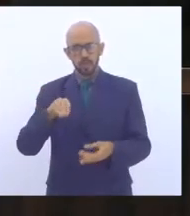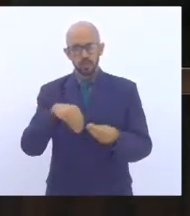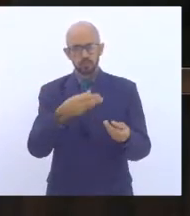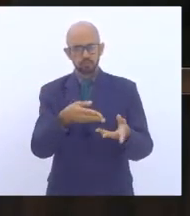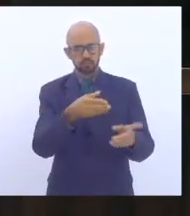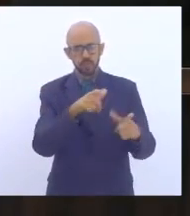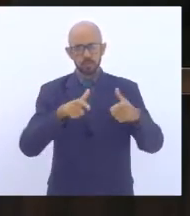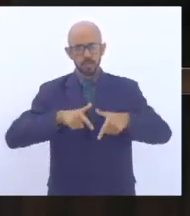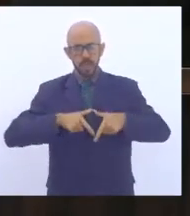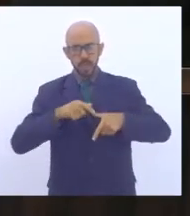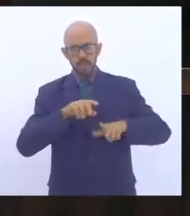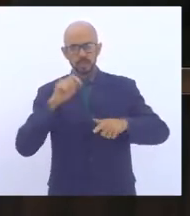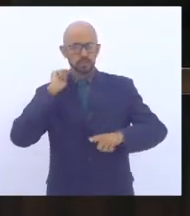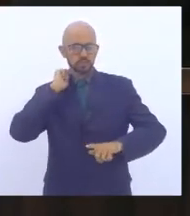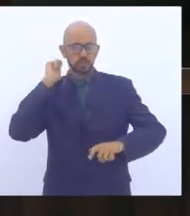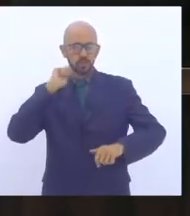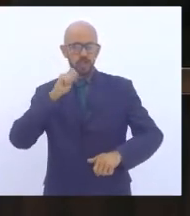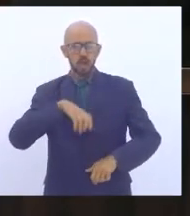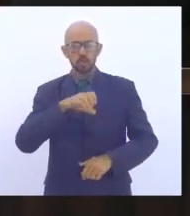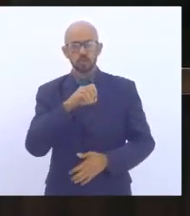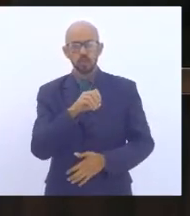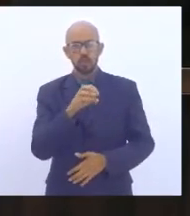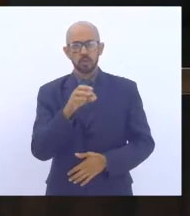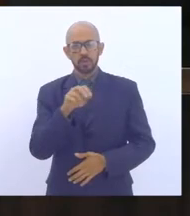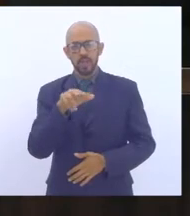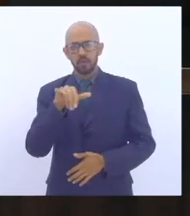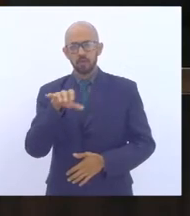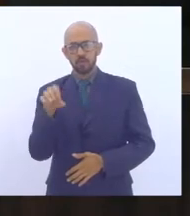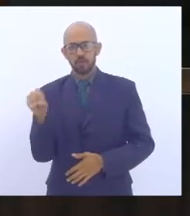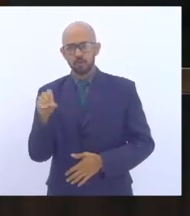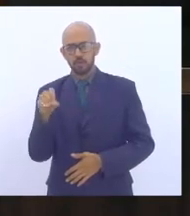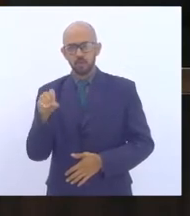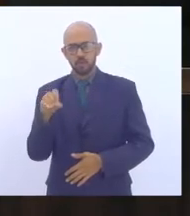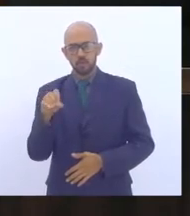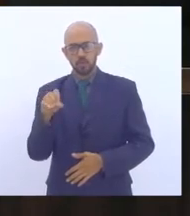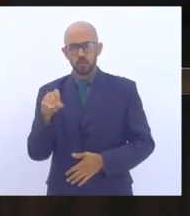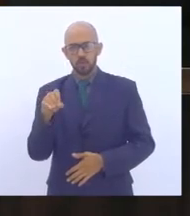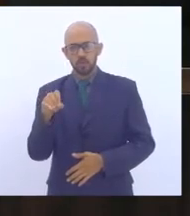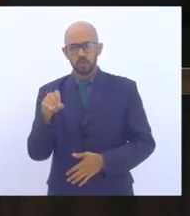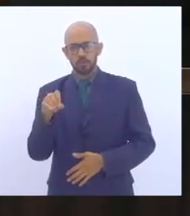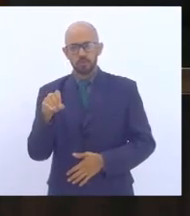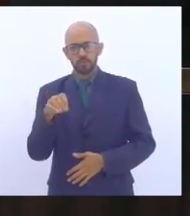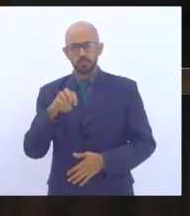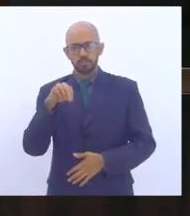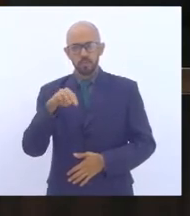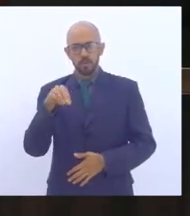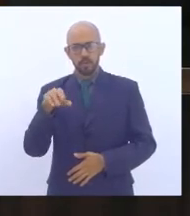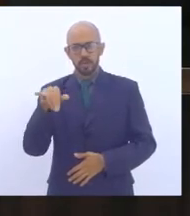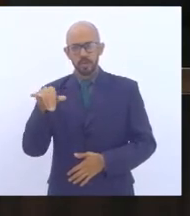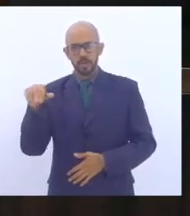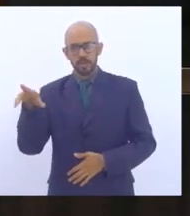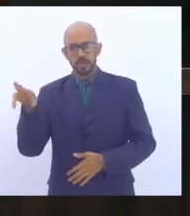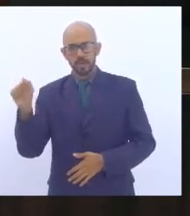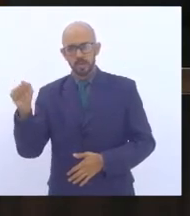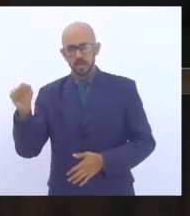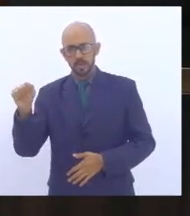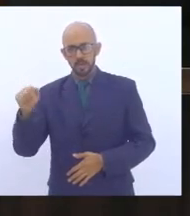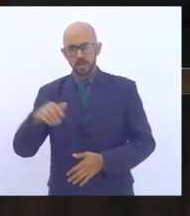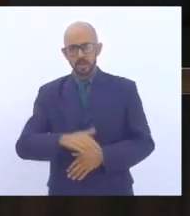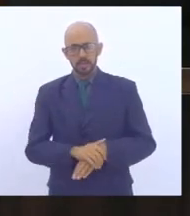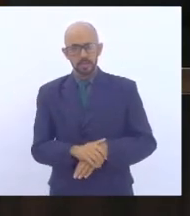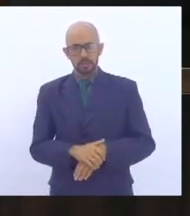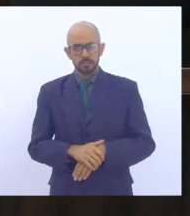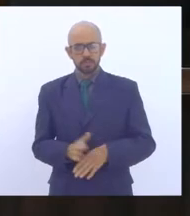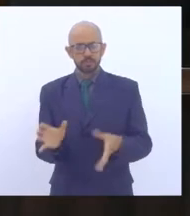diploma ao Senhor Otávio Raja Gabáglia Moreira Penna parecer da comissão de normas internas